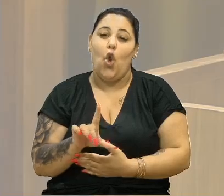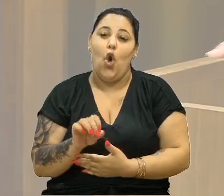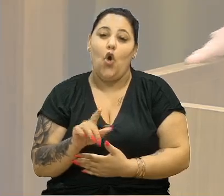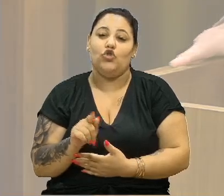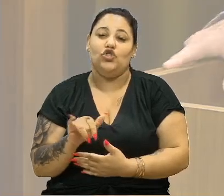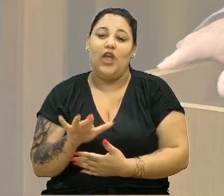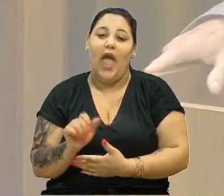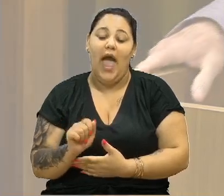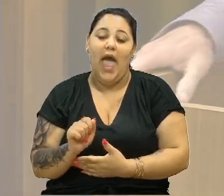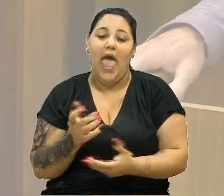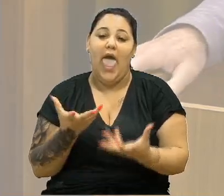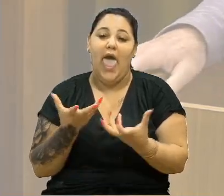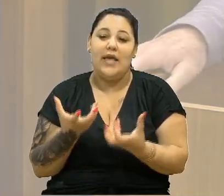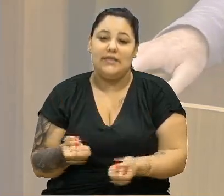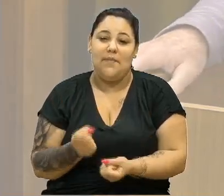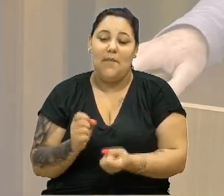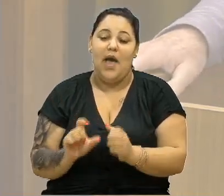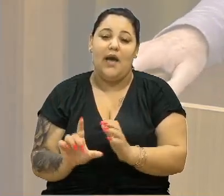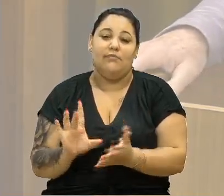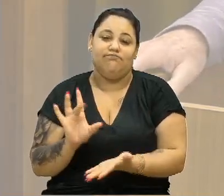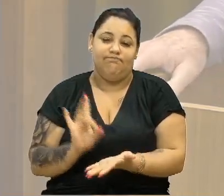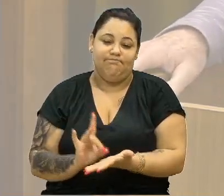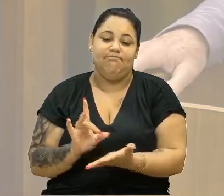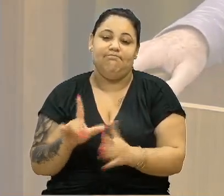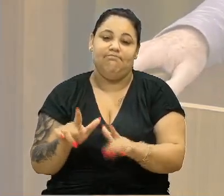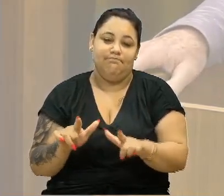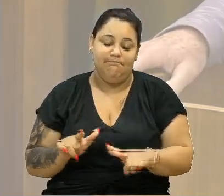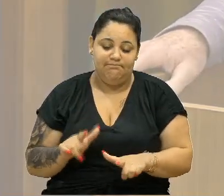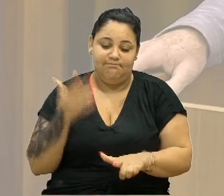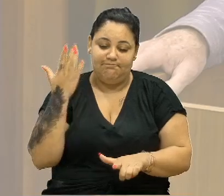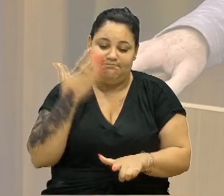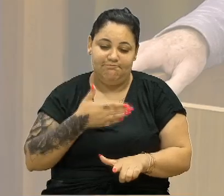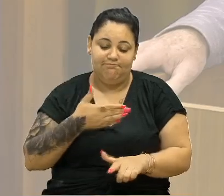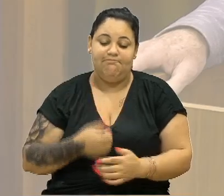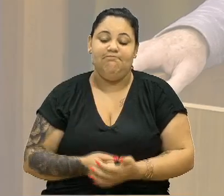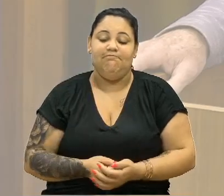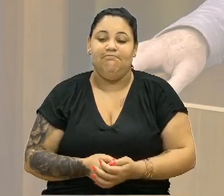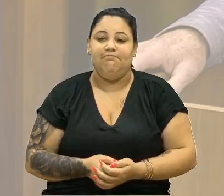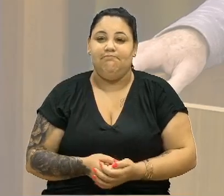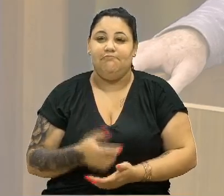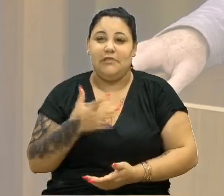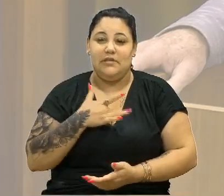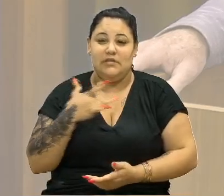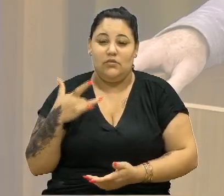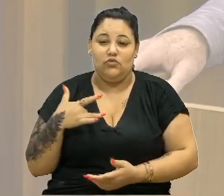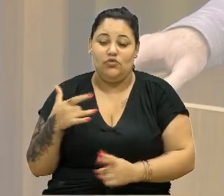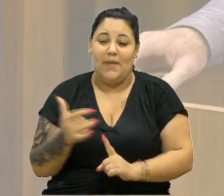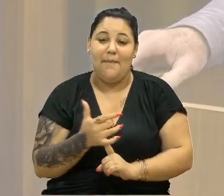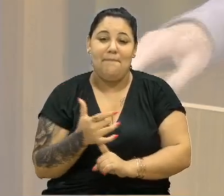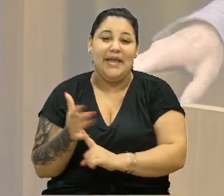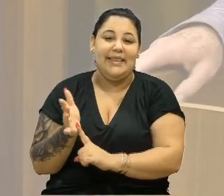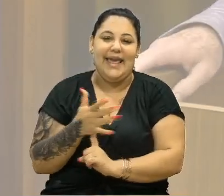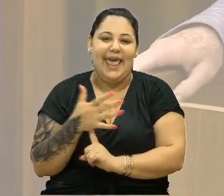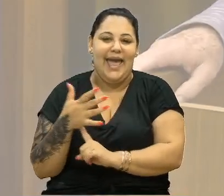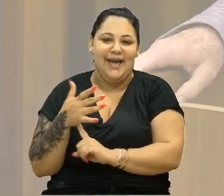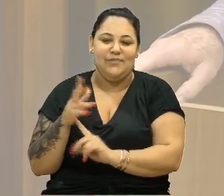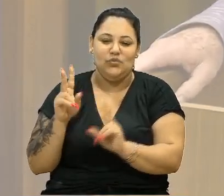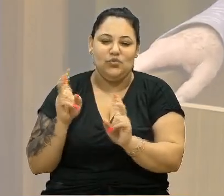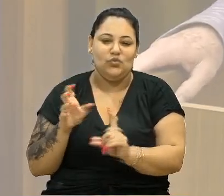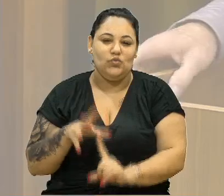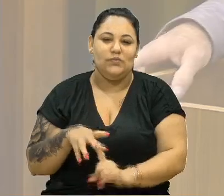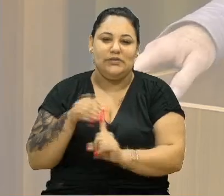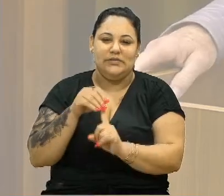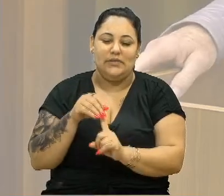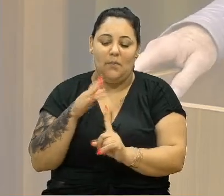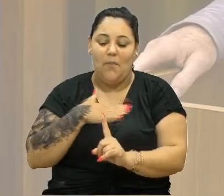a sua regulamentação. Então a saúde foi a minha bandeira principal. A saúde foi o